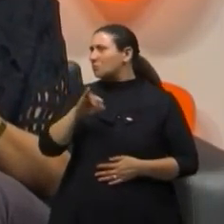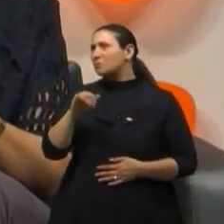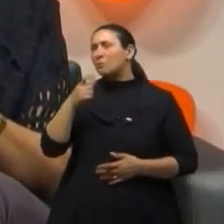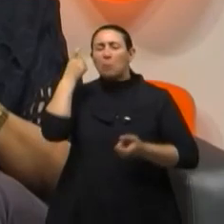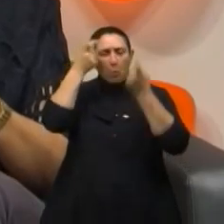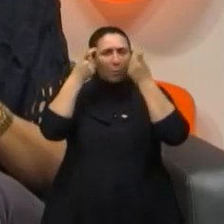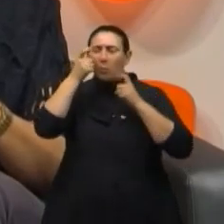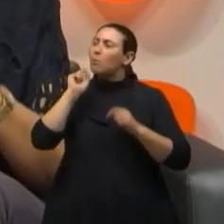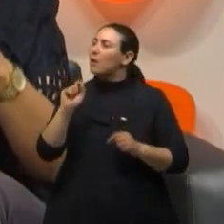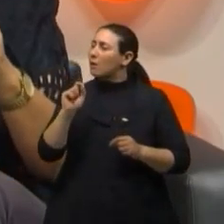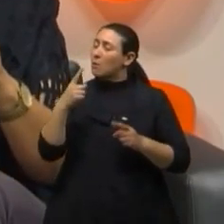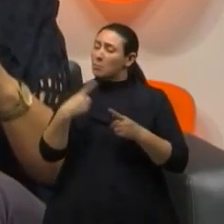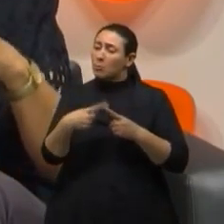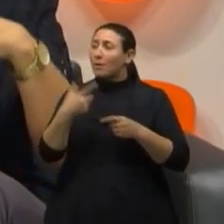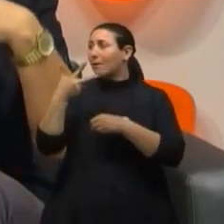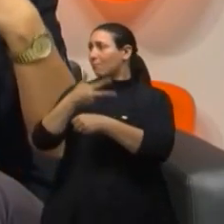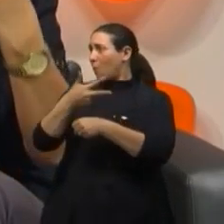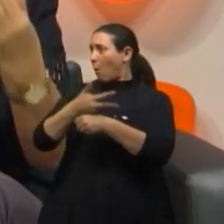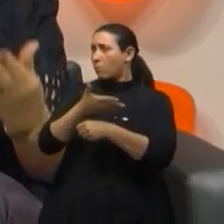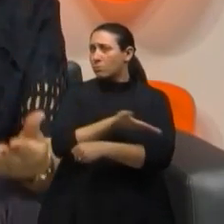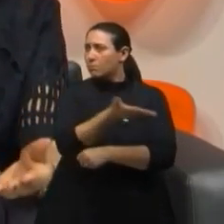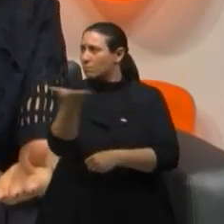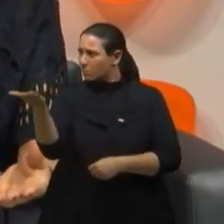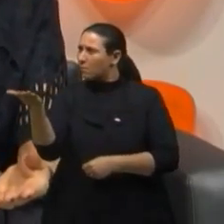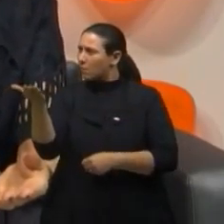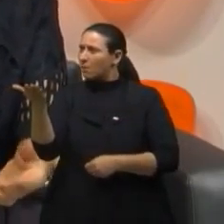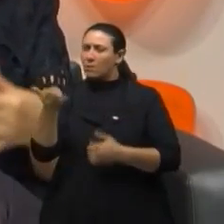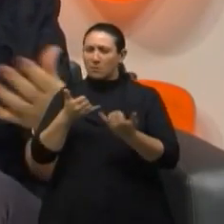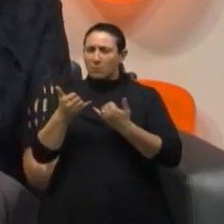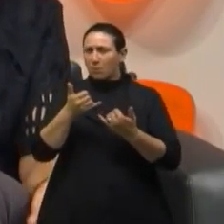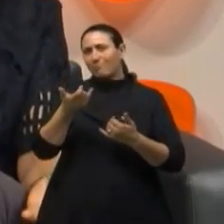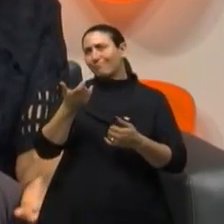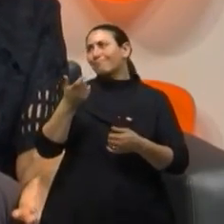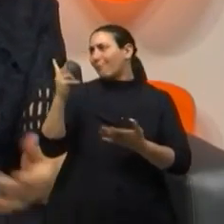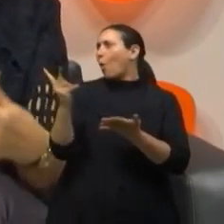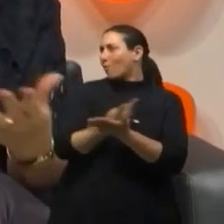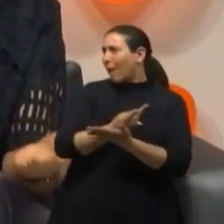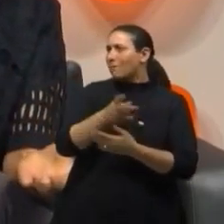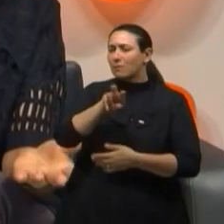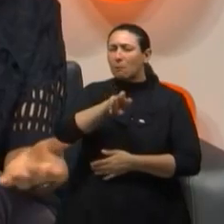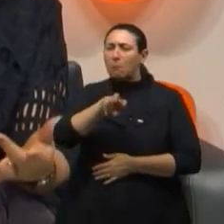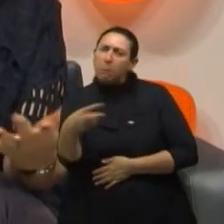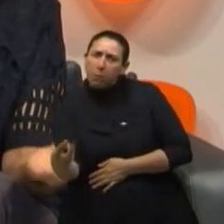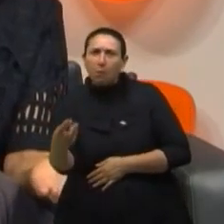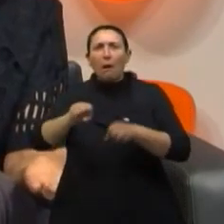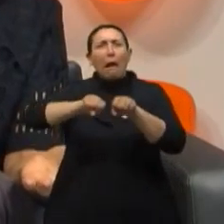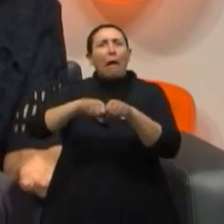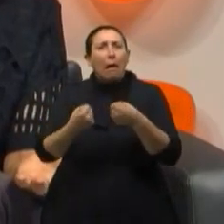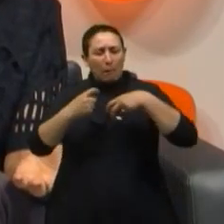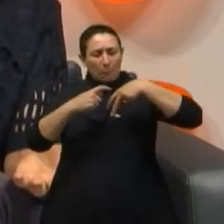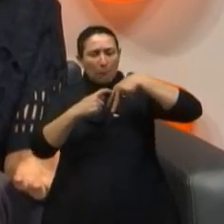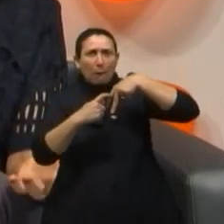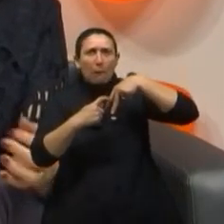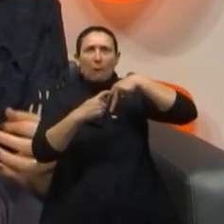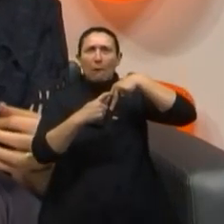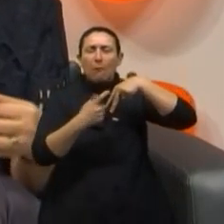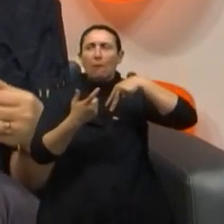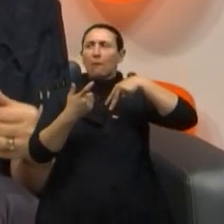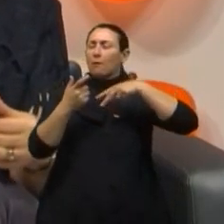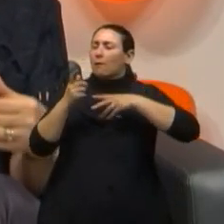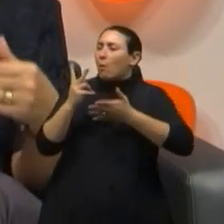preocupação que é os idosos eh caindo por n razões não são por razões sempre iguais né de um para